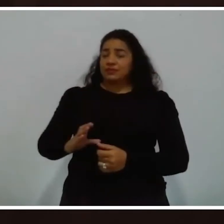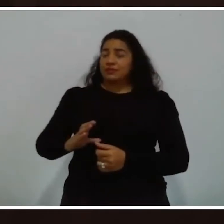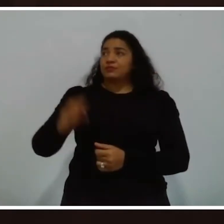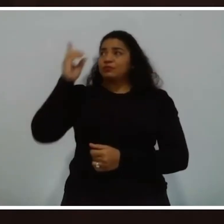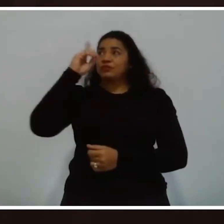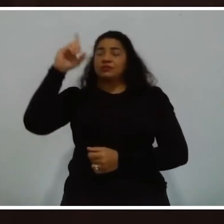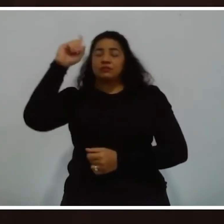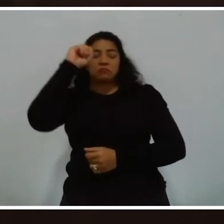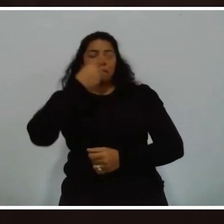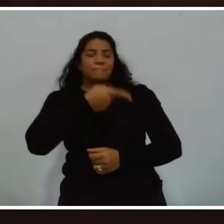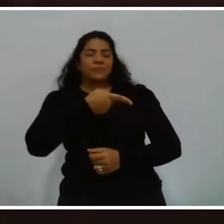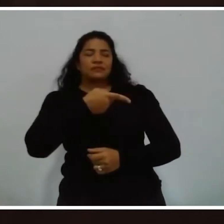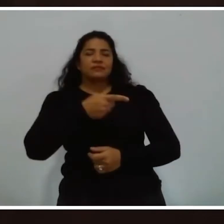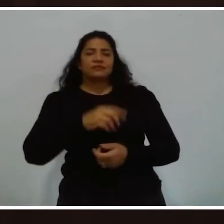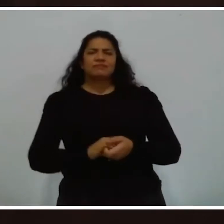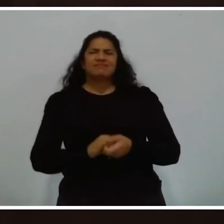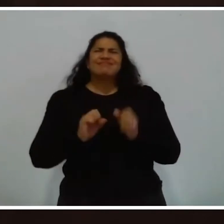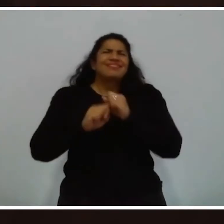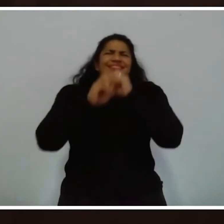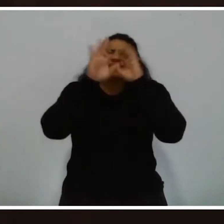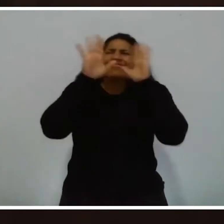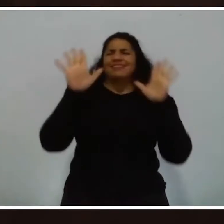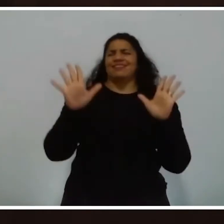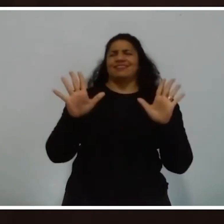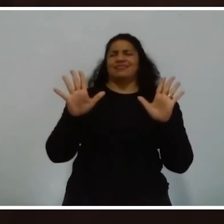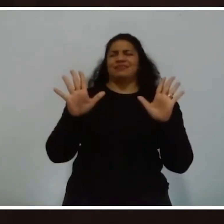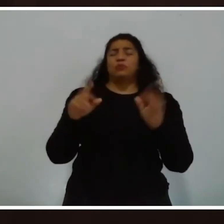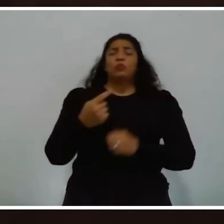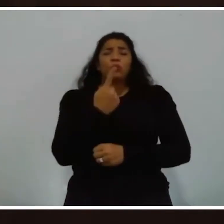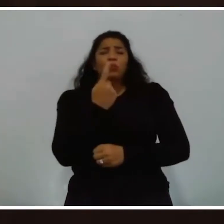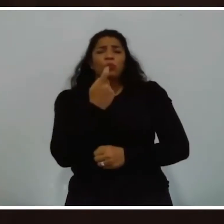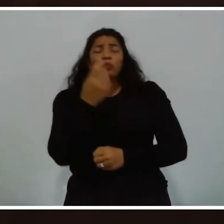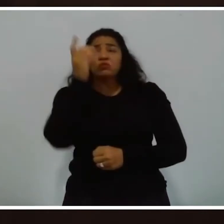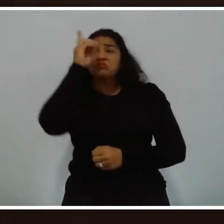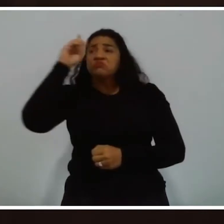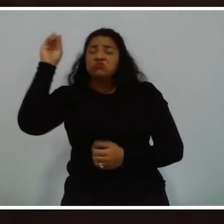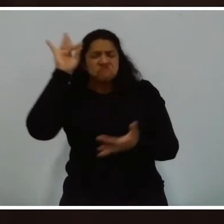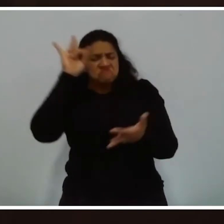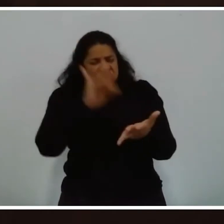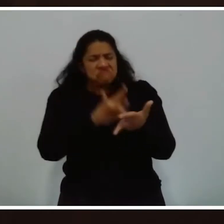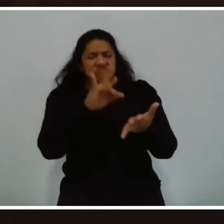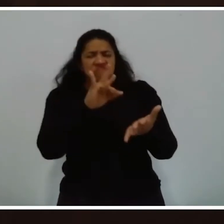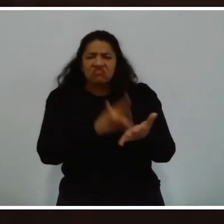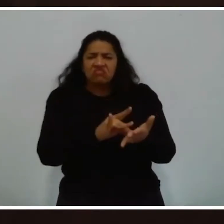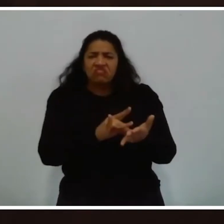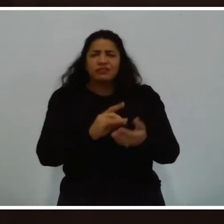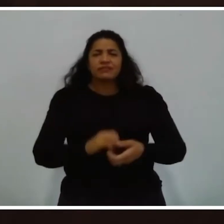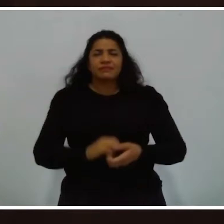claro? O único Deus verdadeiro. Romanos 16:27.